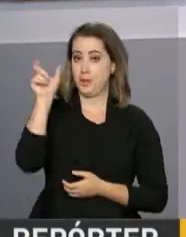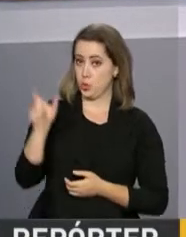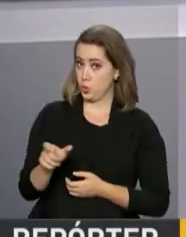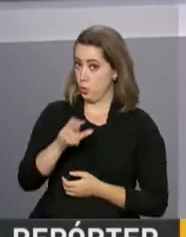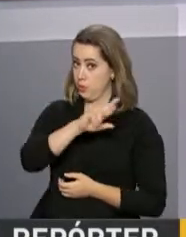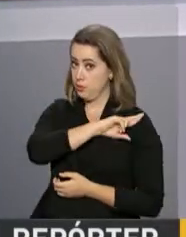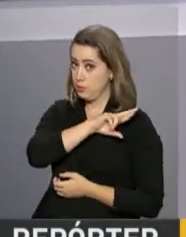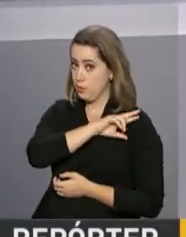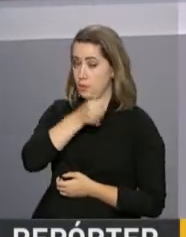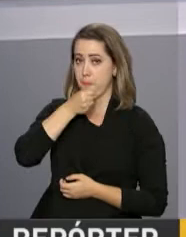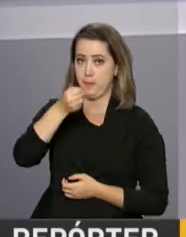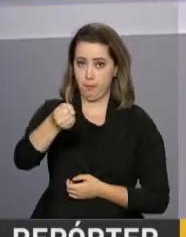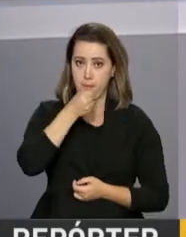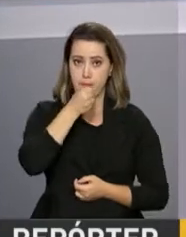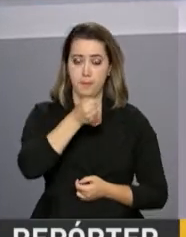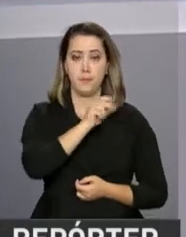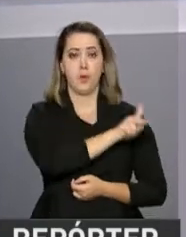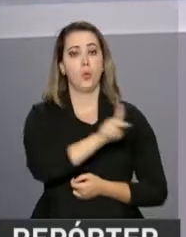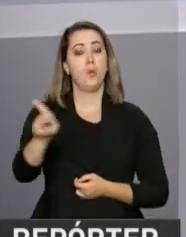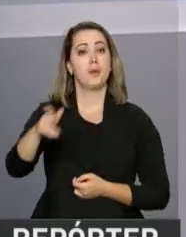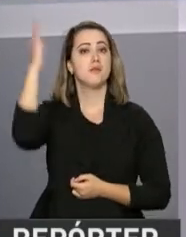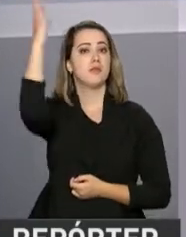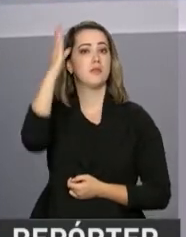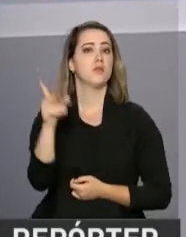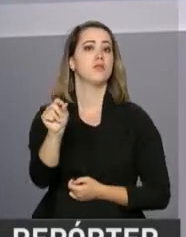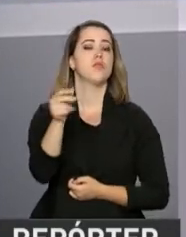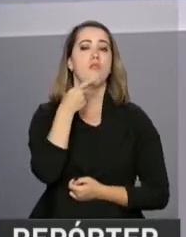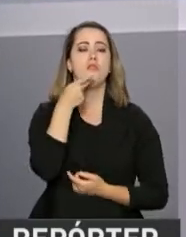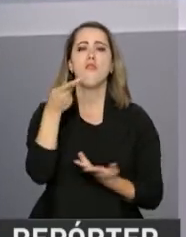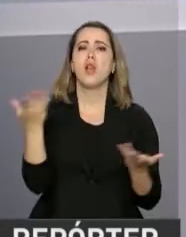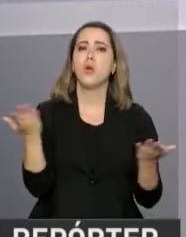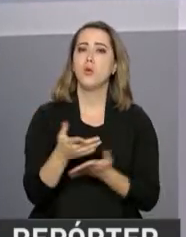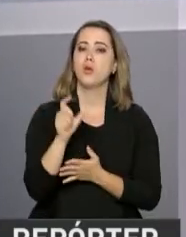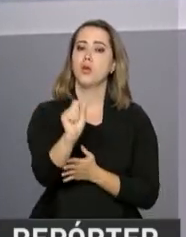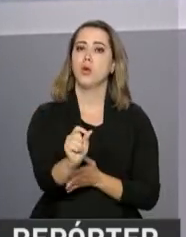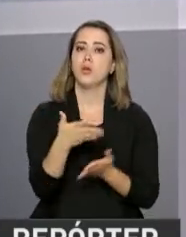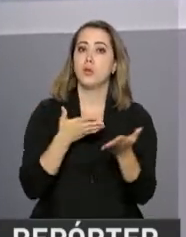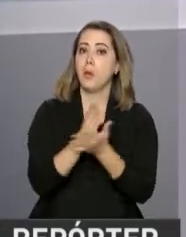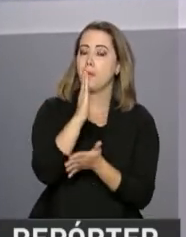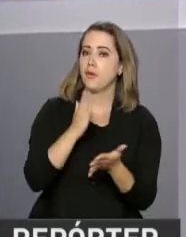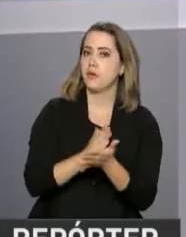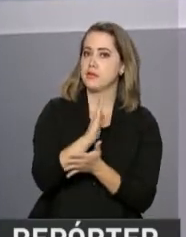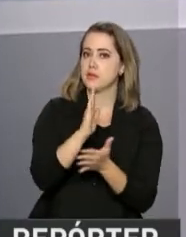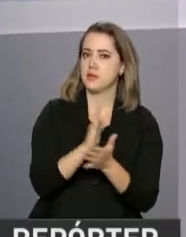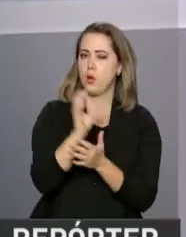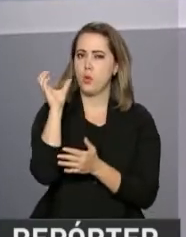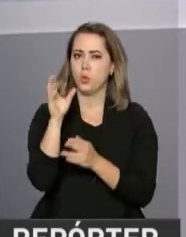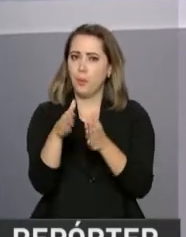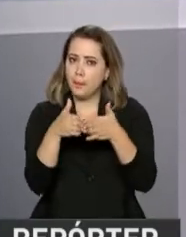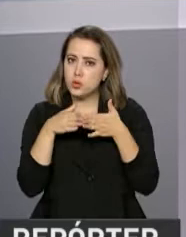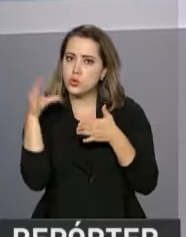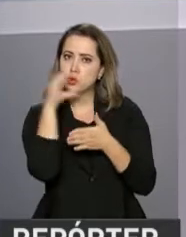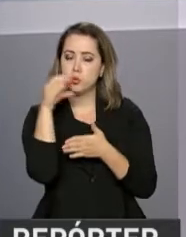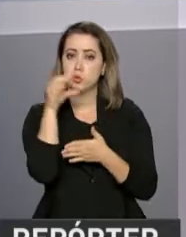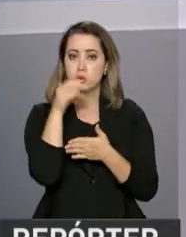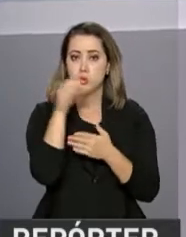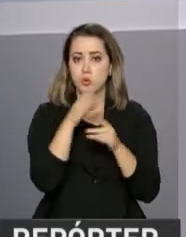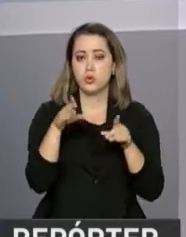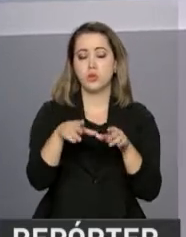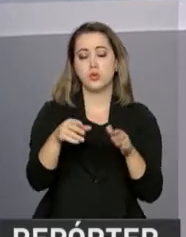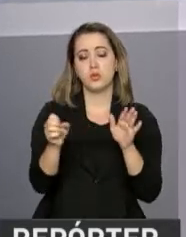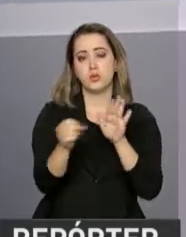presidência da república alexandre paula falou há pouco sobre a aprovação do regime de urgência para a reforma trabalhista que tramita no